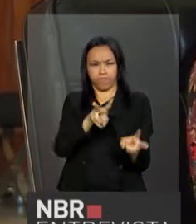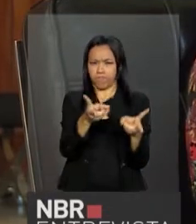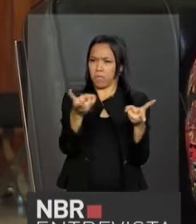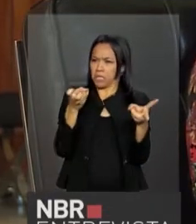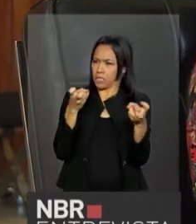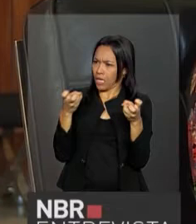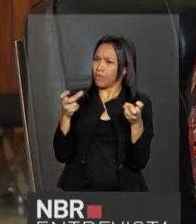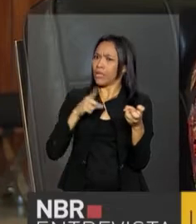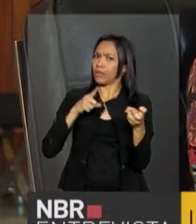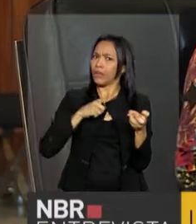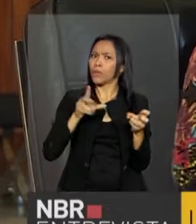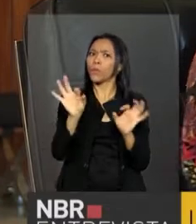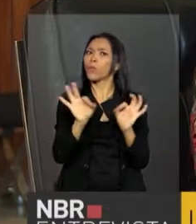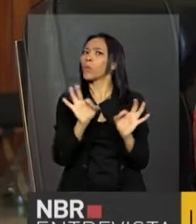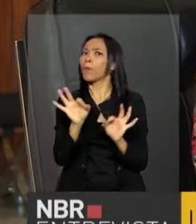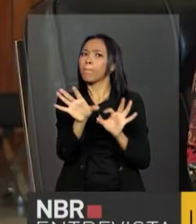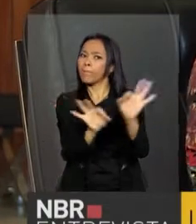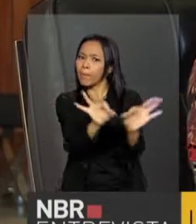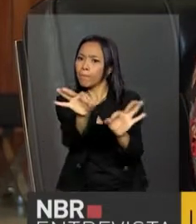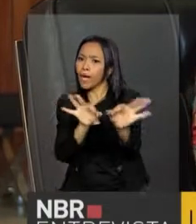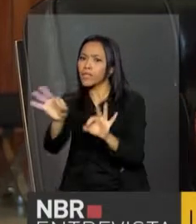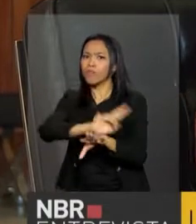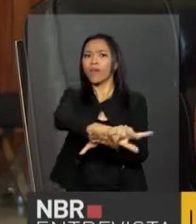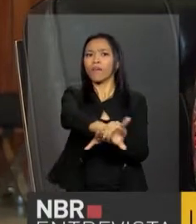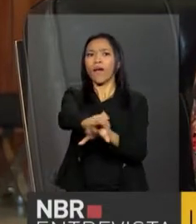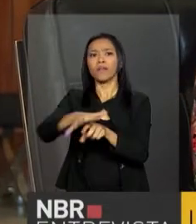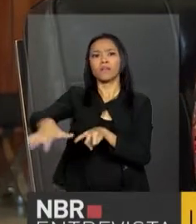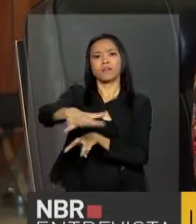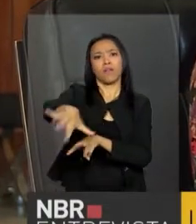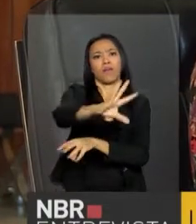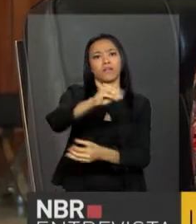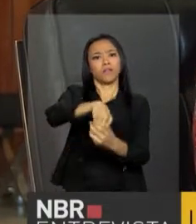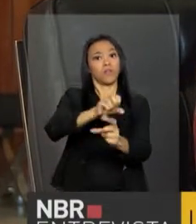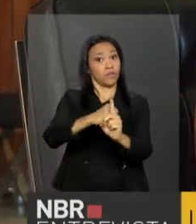uma preparação nos mais diversos segmentos da sociedade.